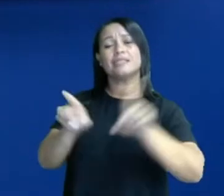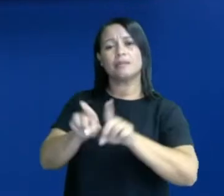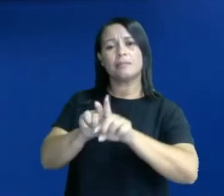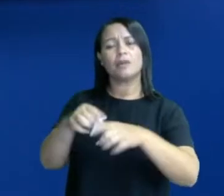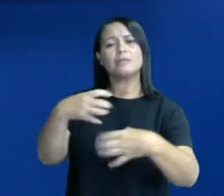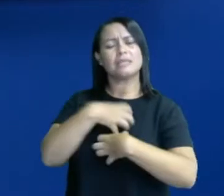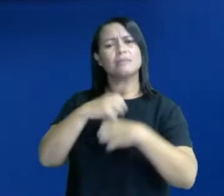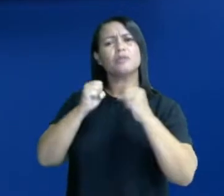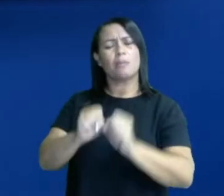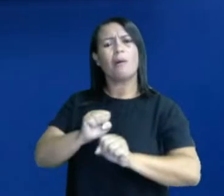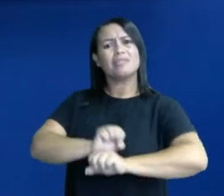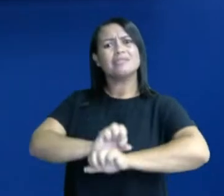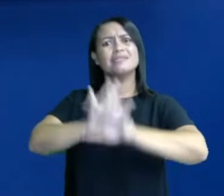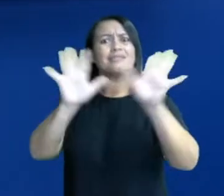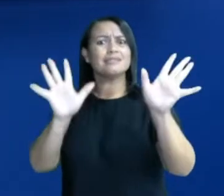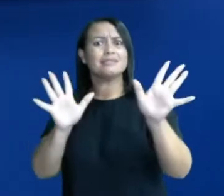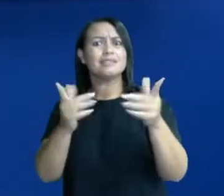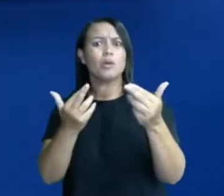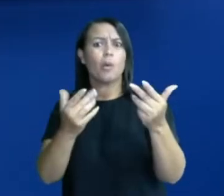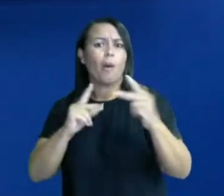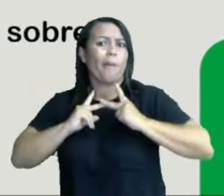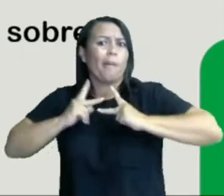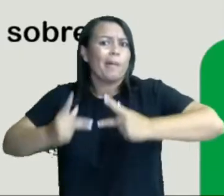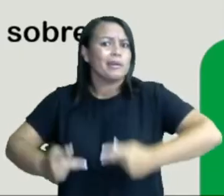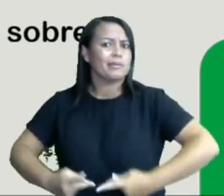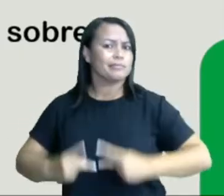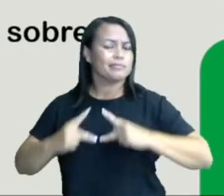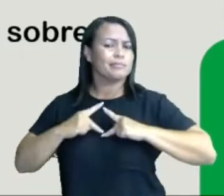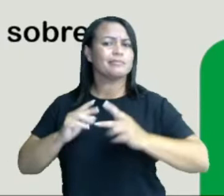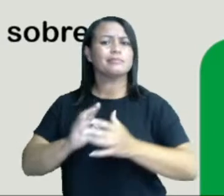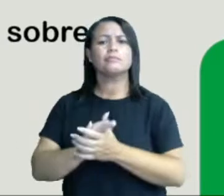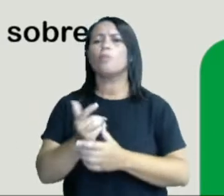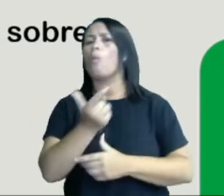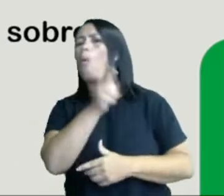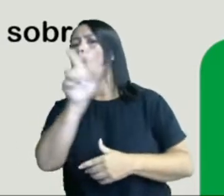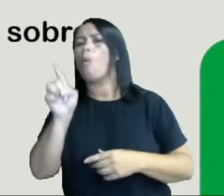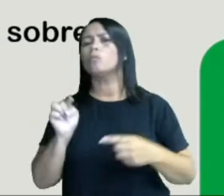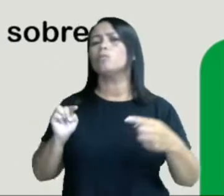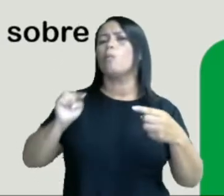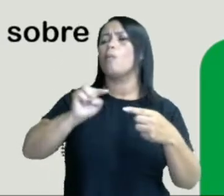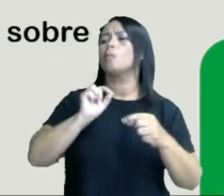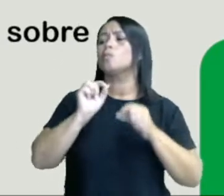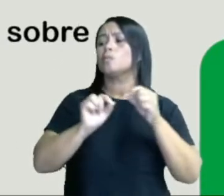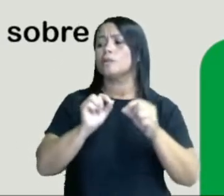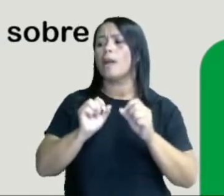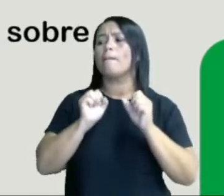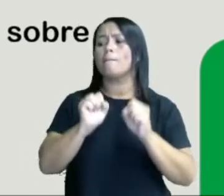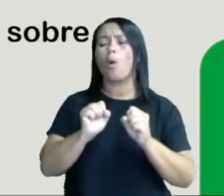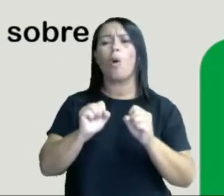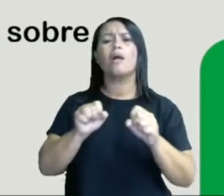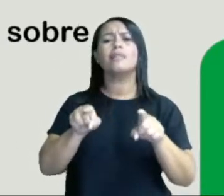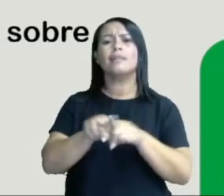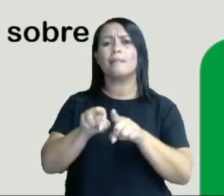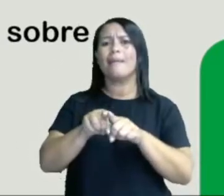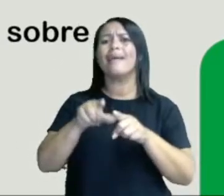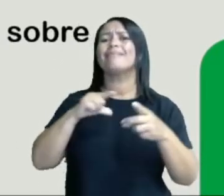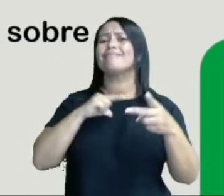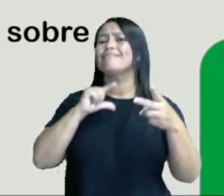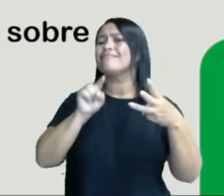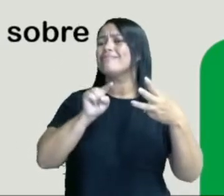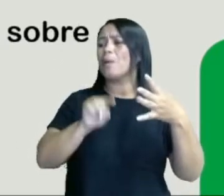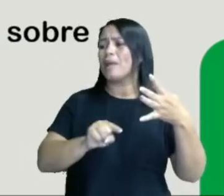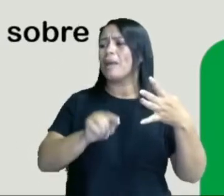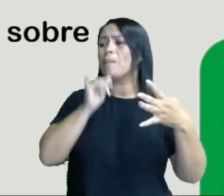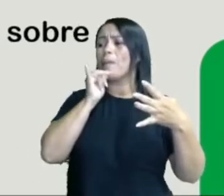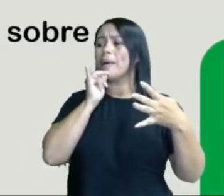sentimentos podem falar como se eles fossem humanos. Outro ponto, podem ter temáticas múltiplas. O que